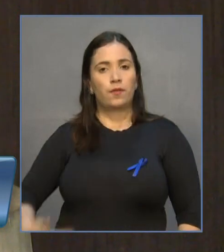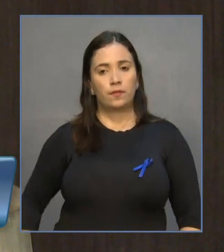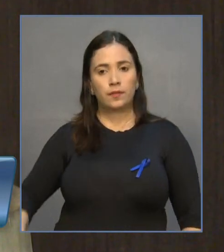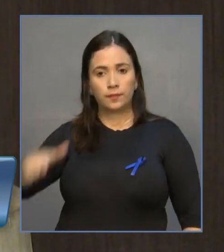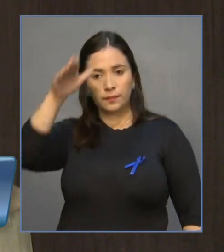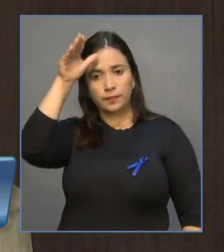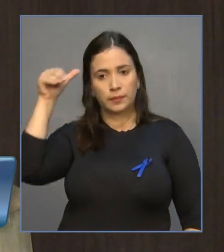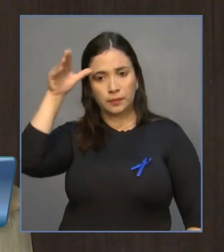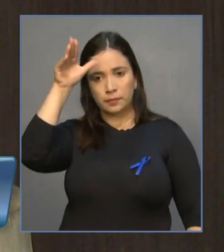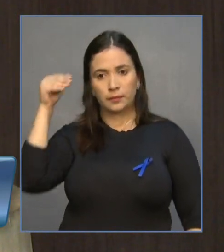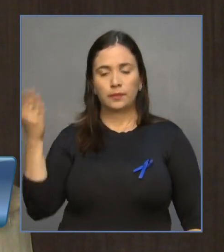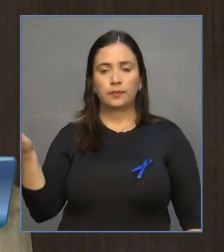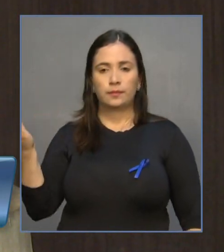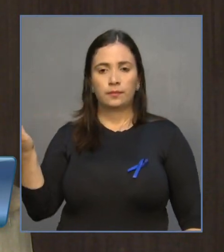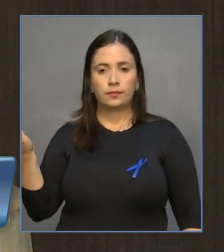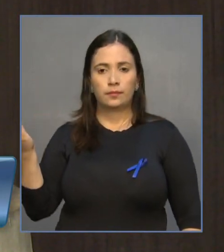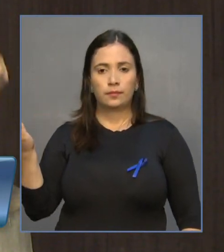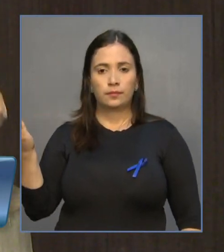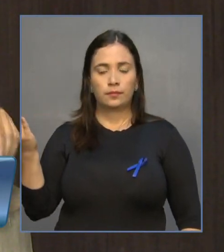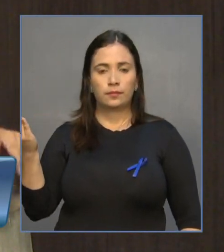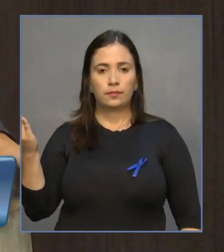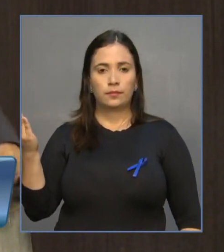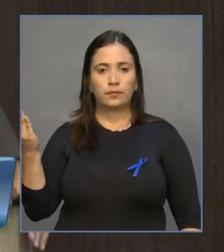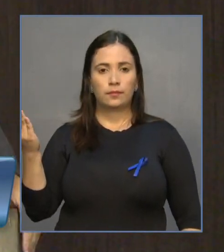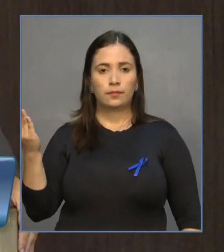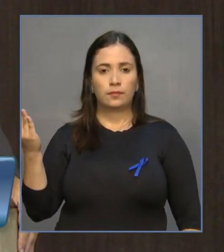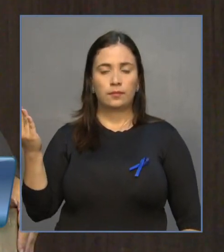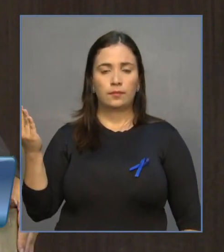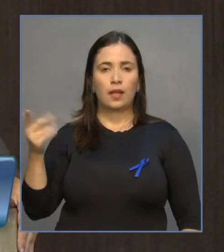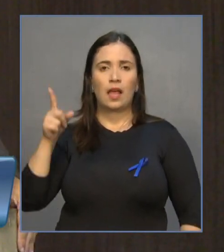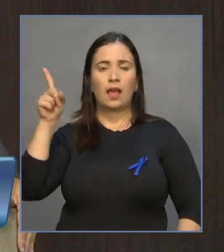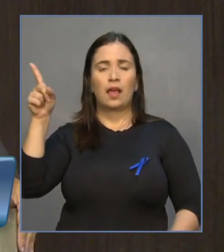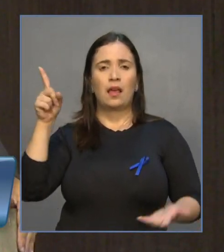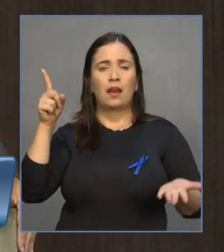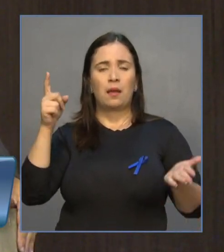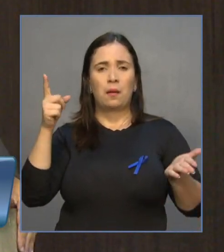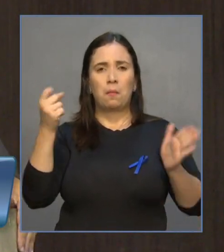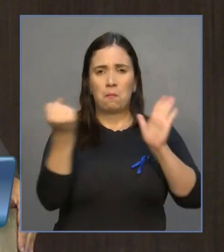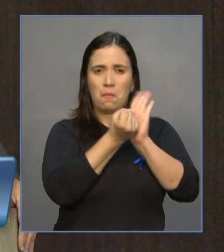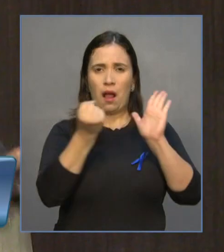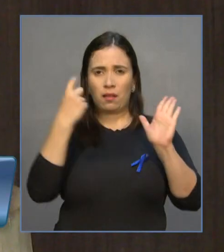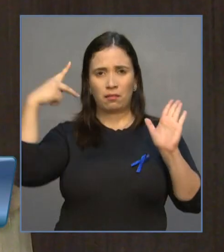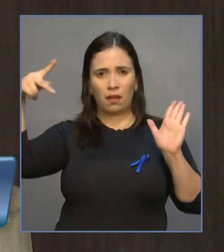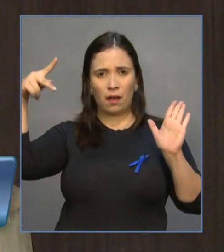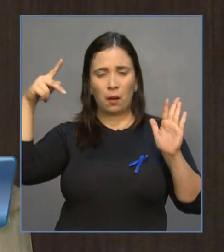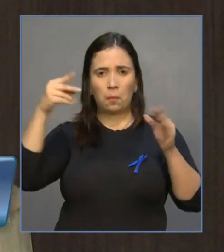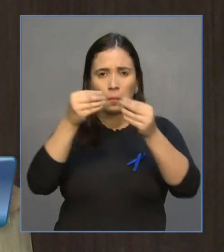Santana, que ele não entre para a história como alguém que tirou água